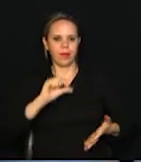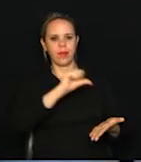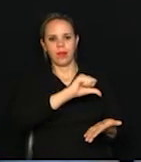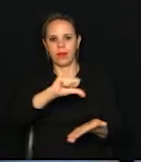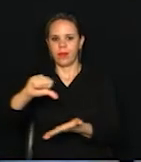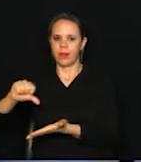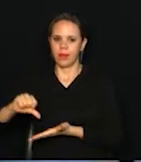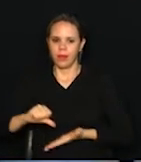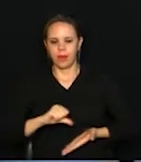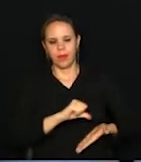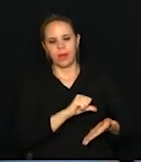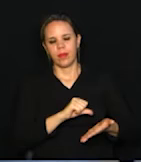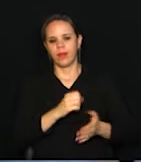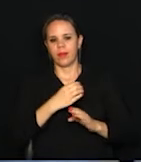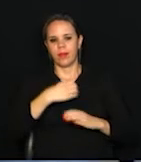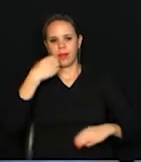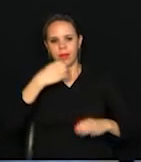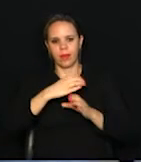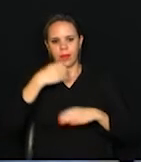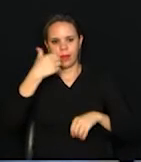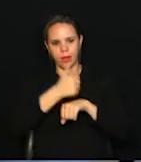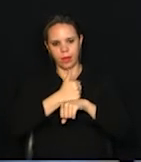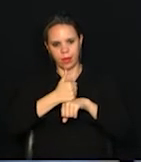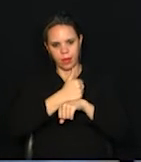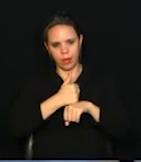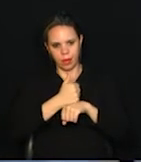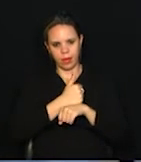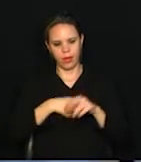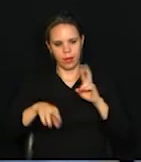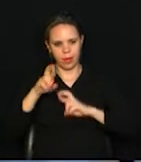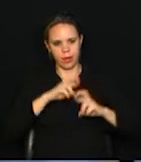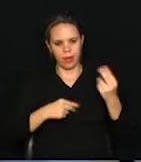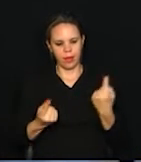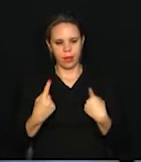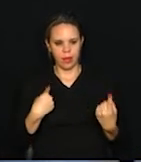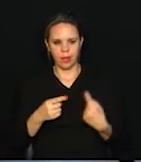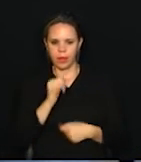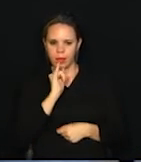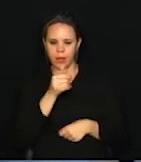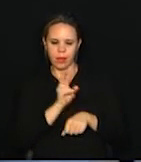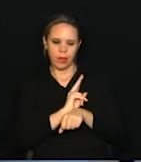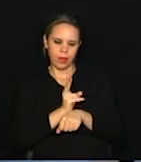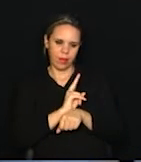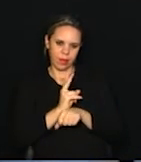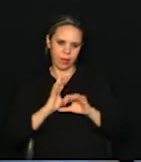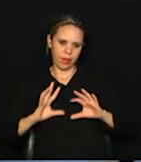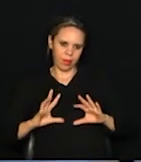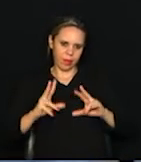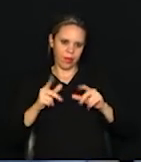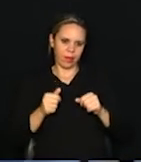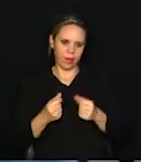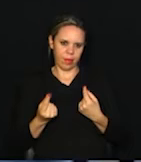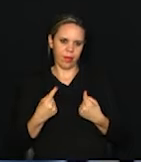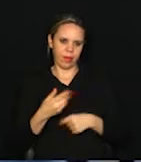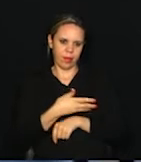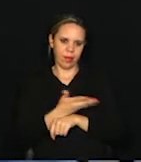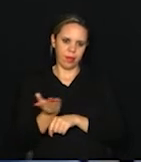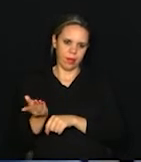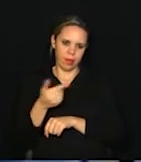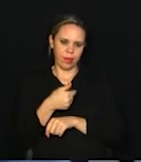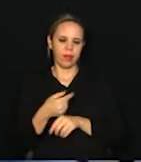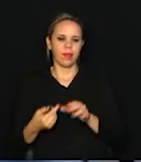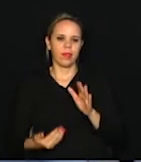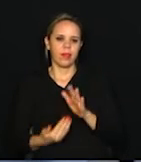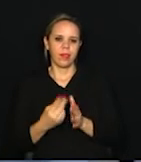engenharia de trânsito analisou as condições da via e falou que, para a segurança de todos, a velocidade máxima